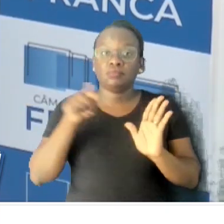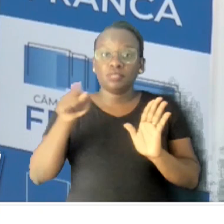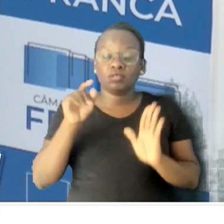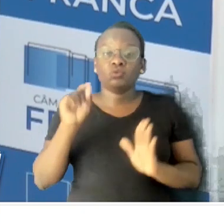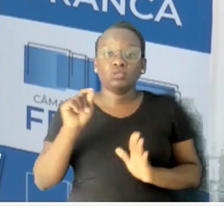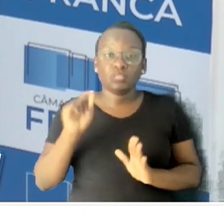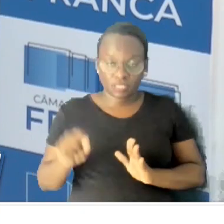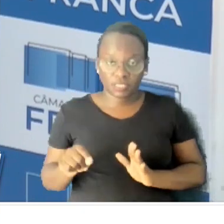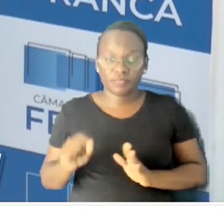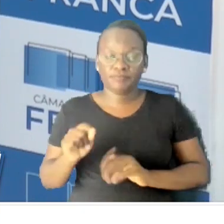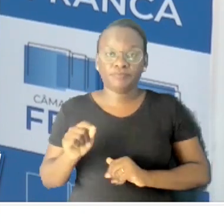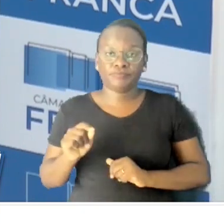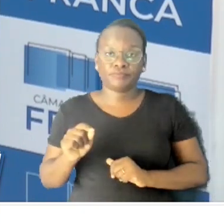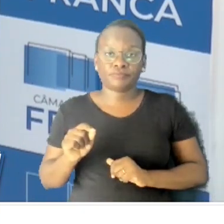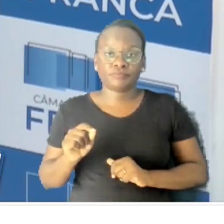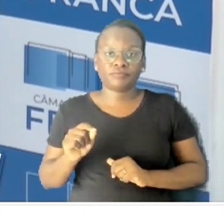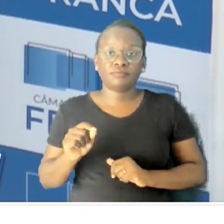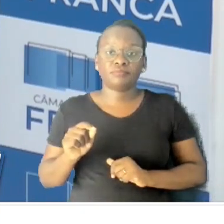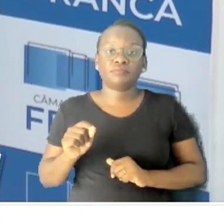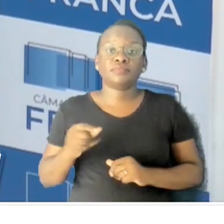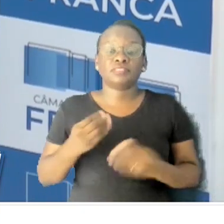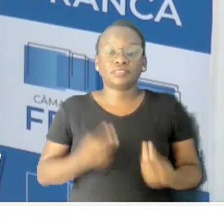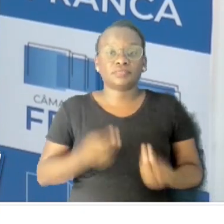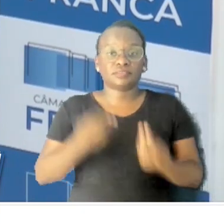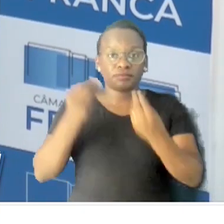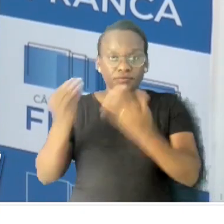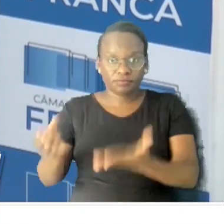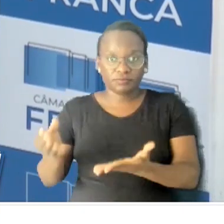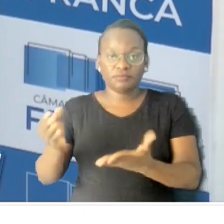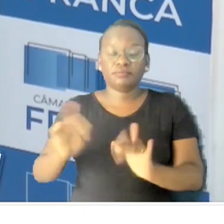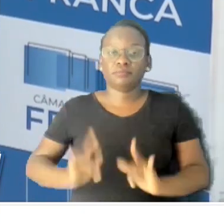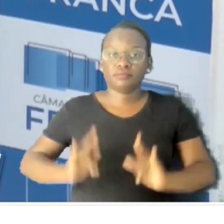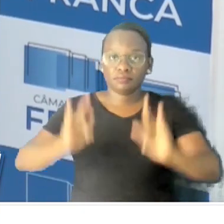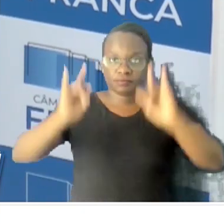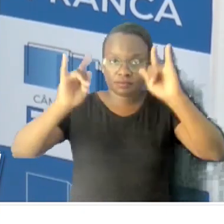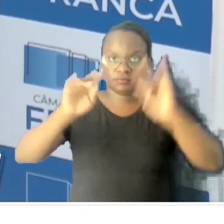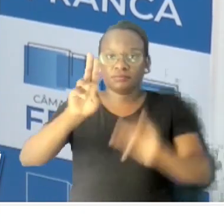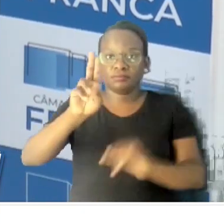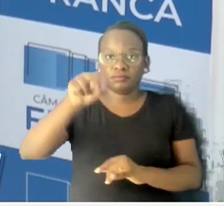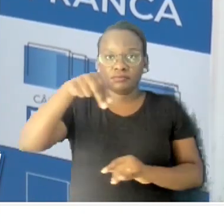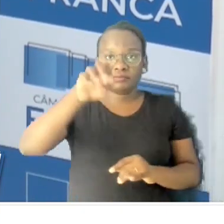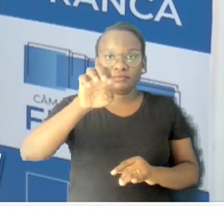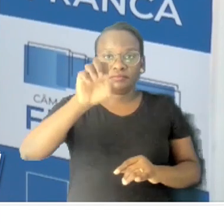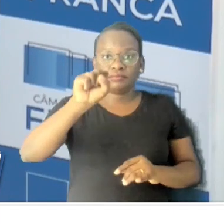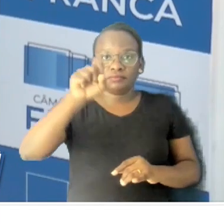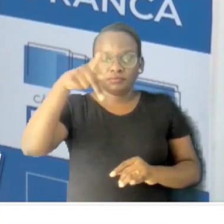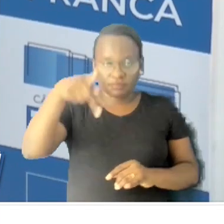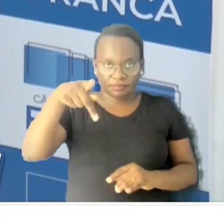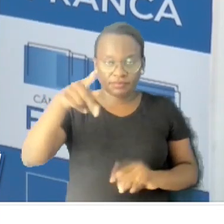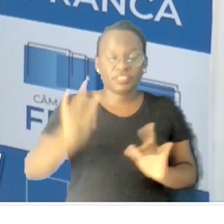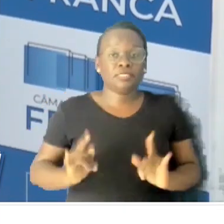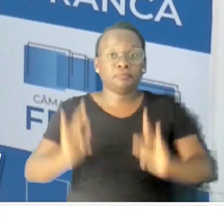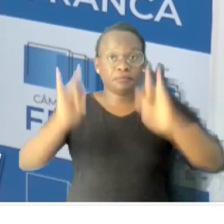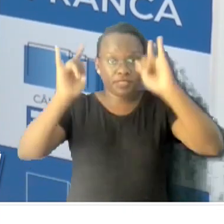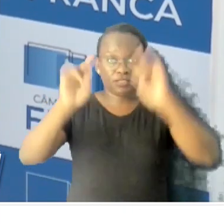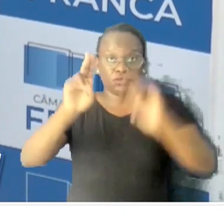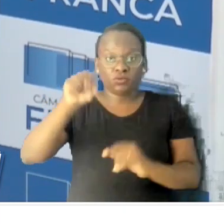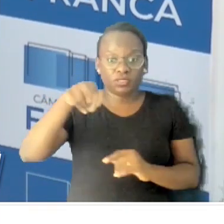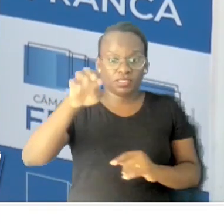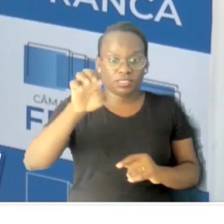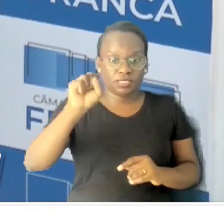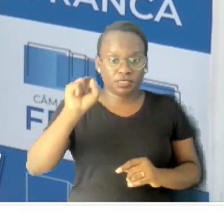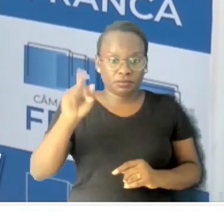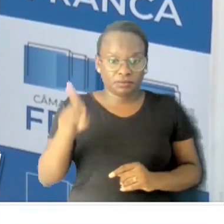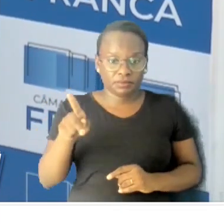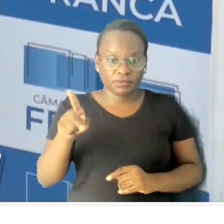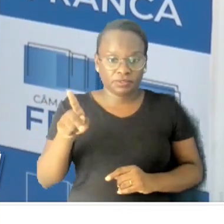questão da destinação do prédio da Unesp. O prédio da Unesp é mais um